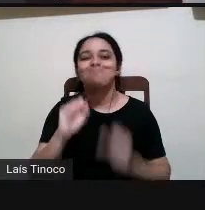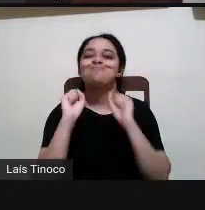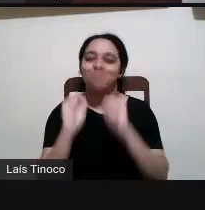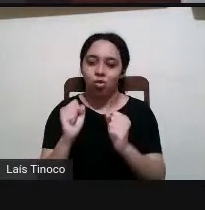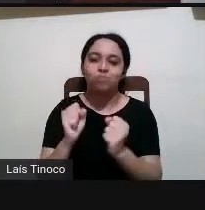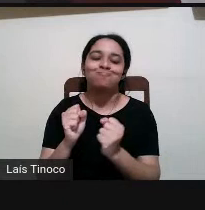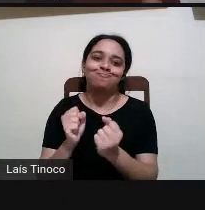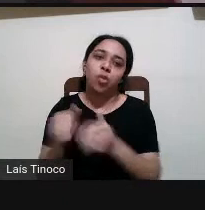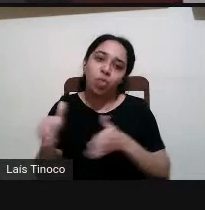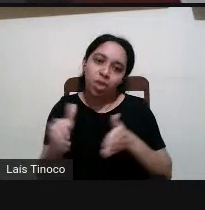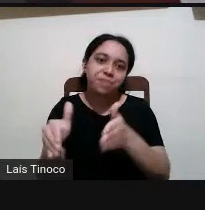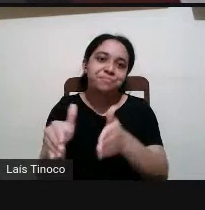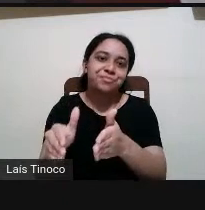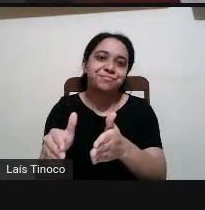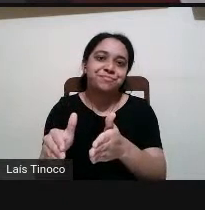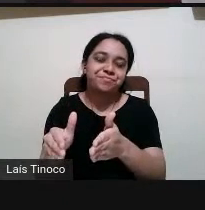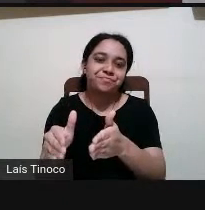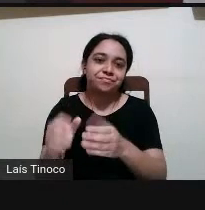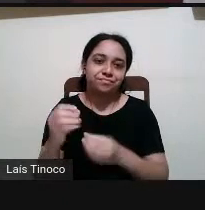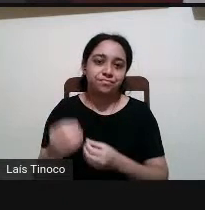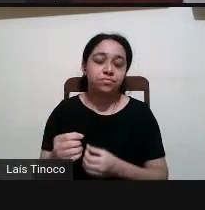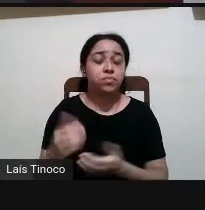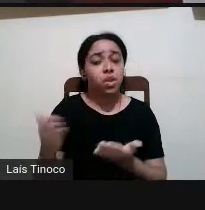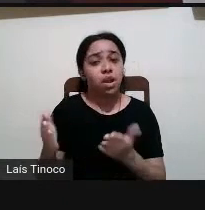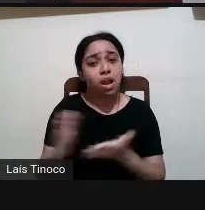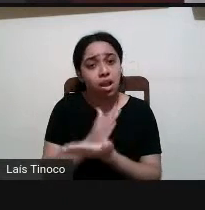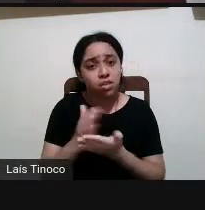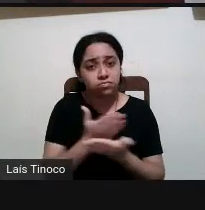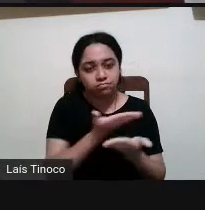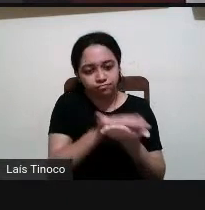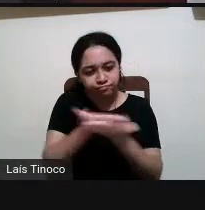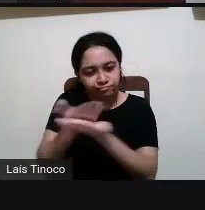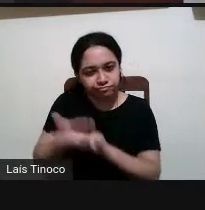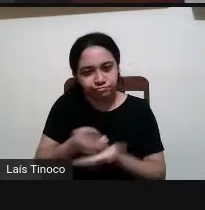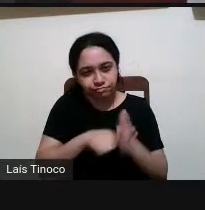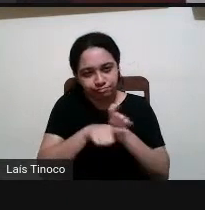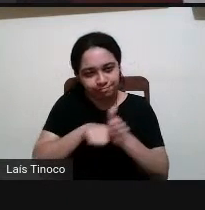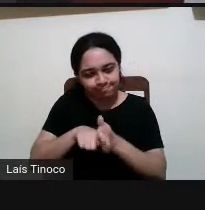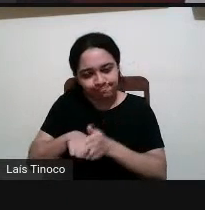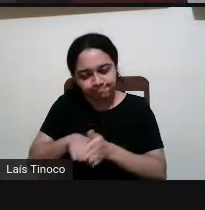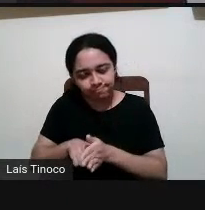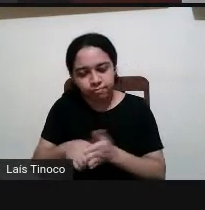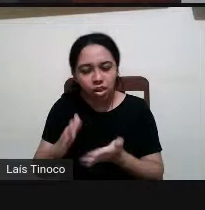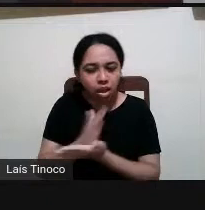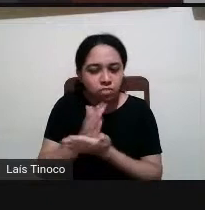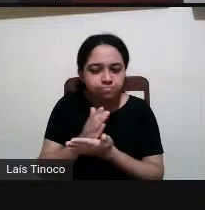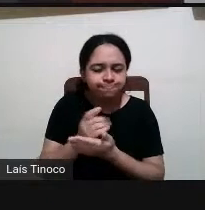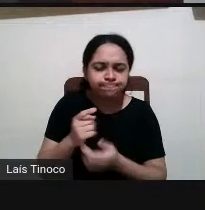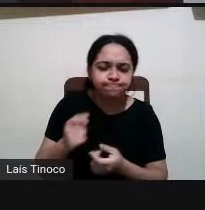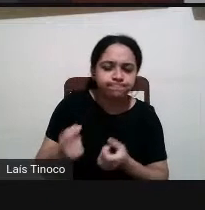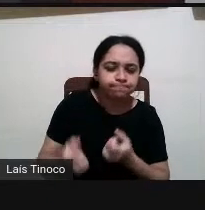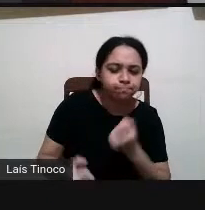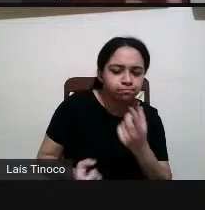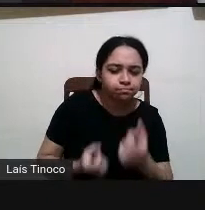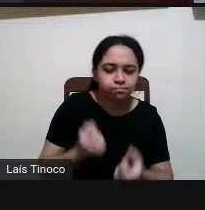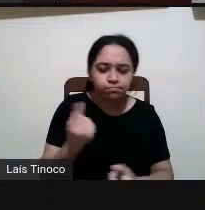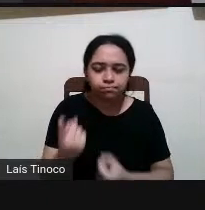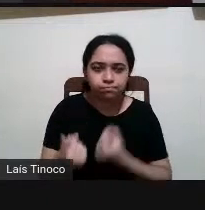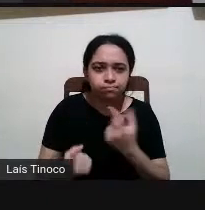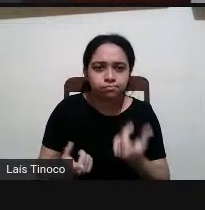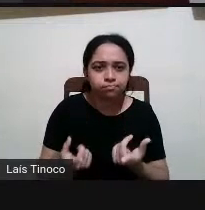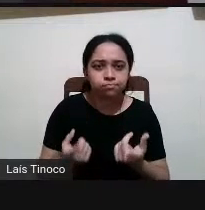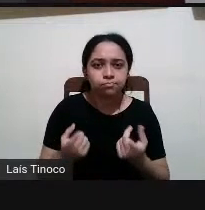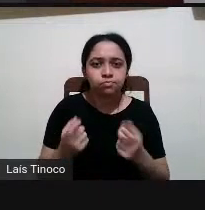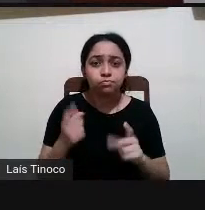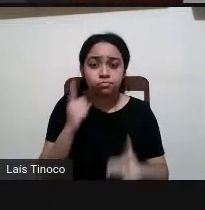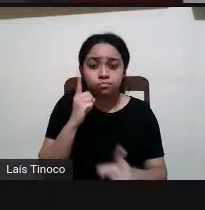Existem alguns estudos que analisam, né, as excretas, em alguns estudos, as excretas de humanos e